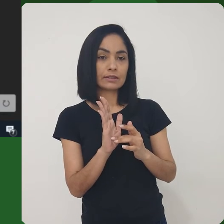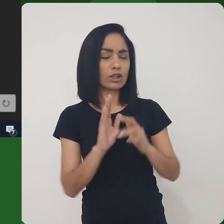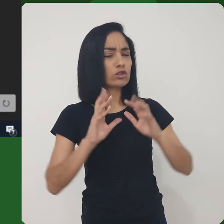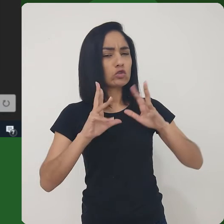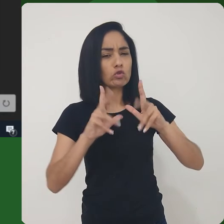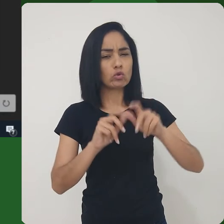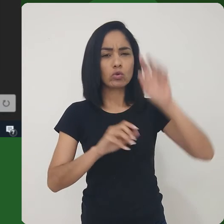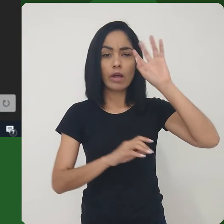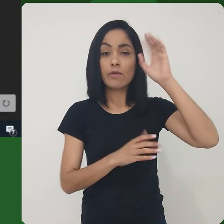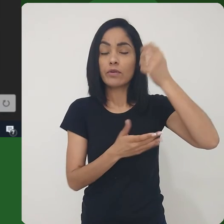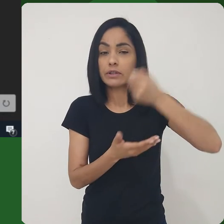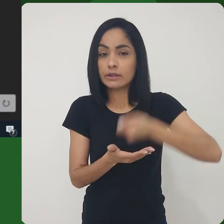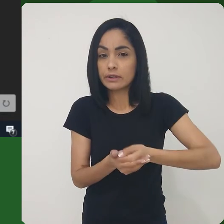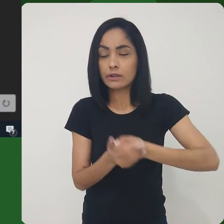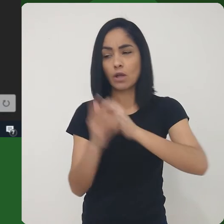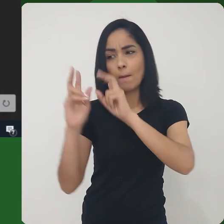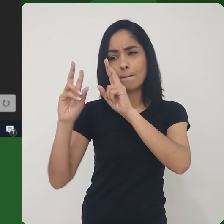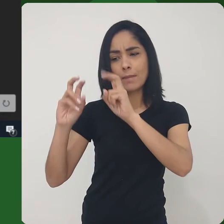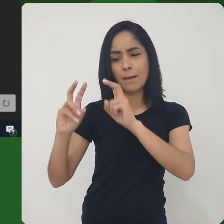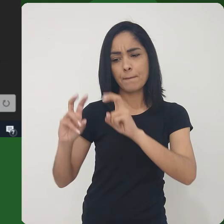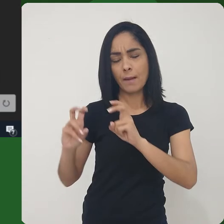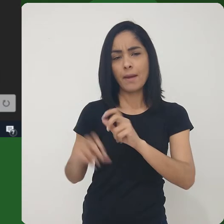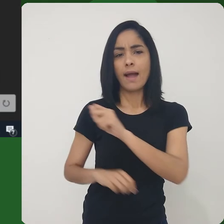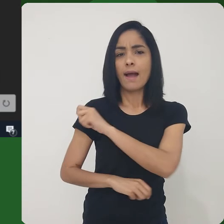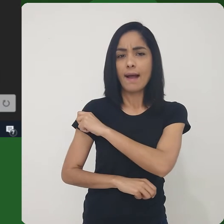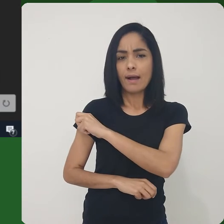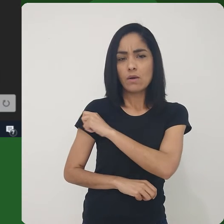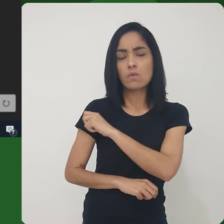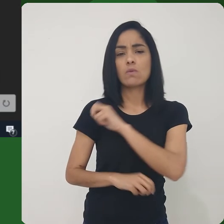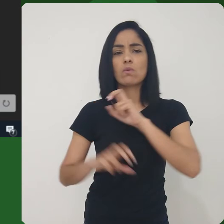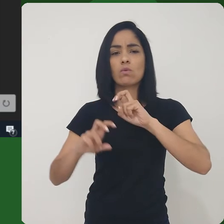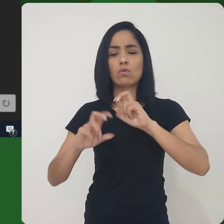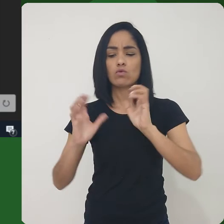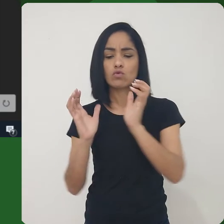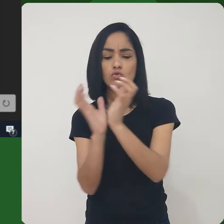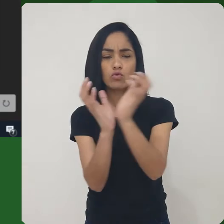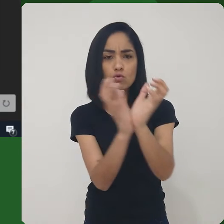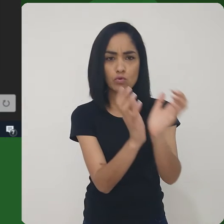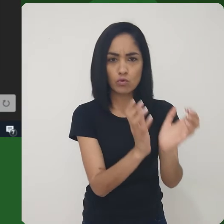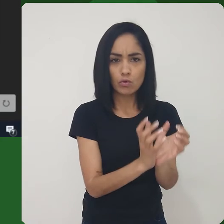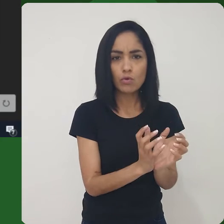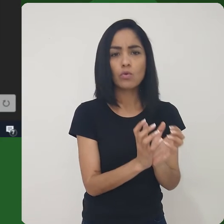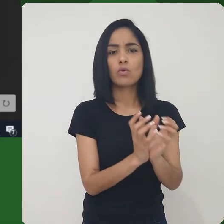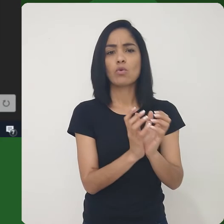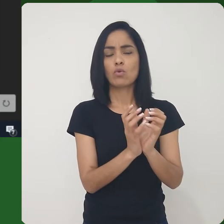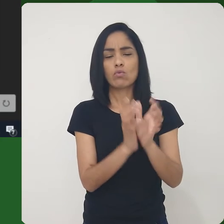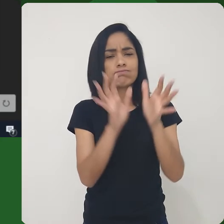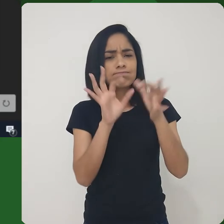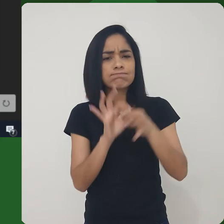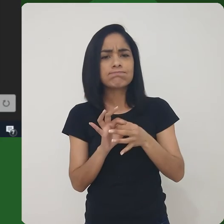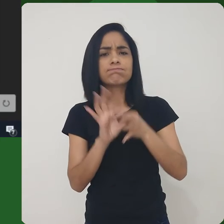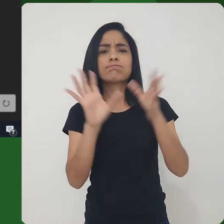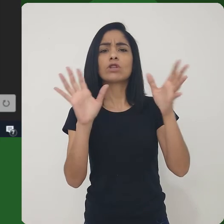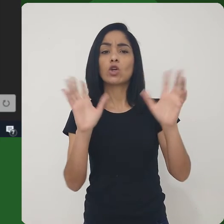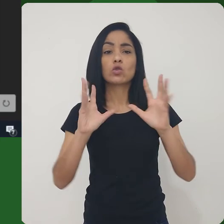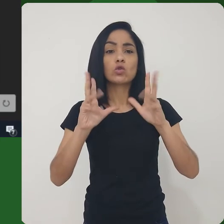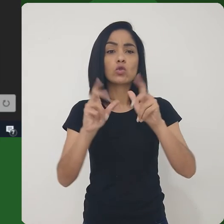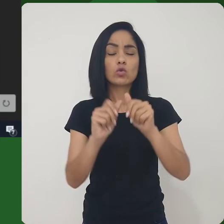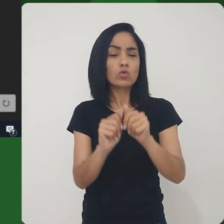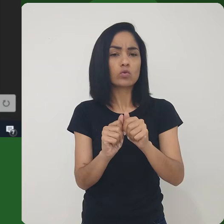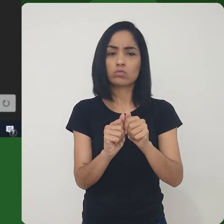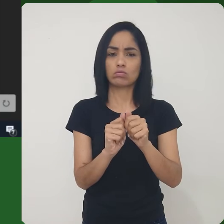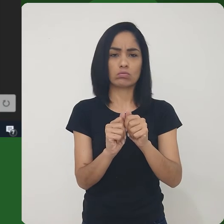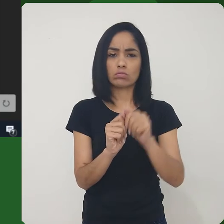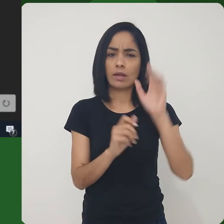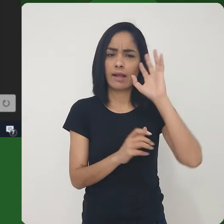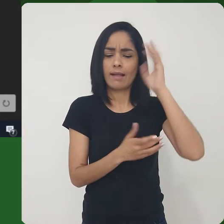aí é tudo que foi decidido a respeito das turmas, os casos em especial, as deliberações,